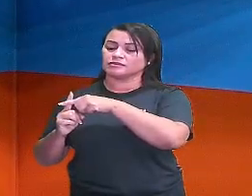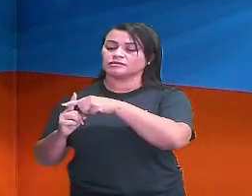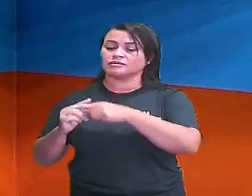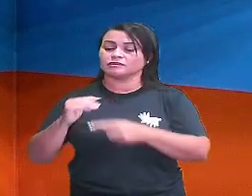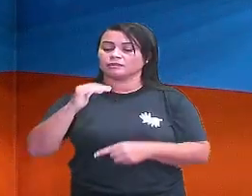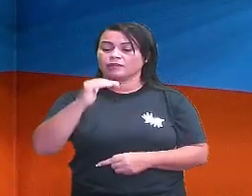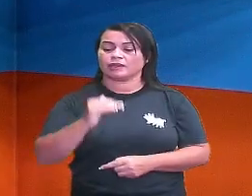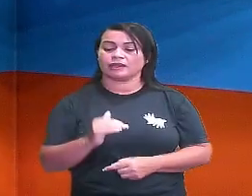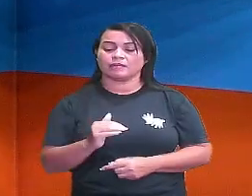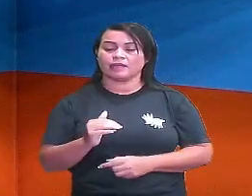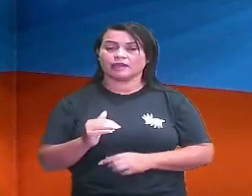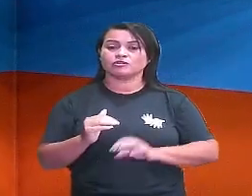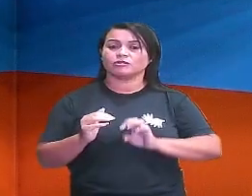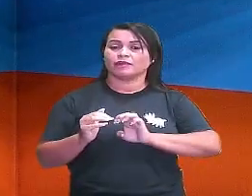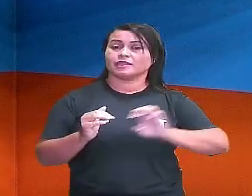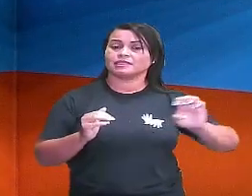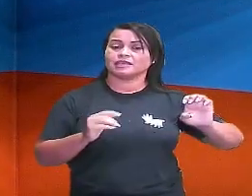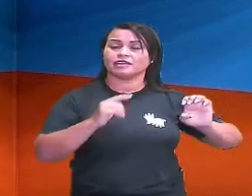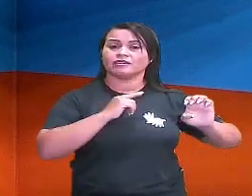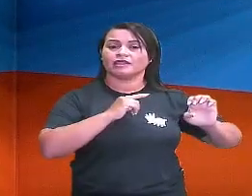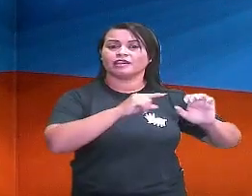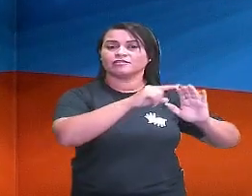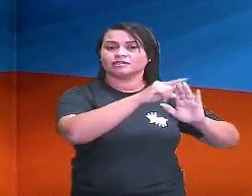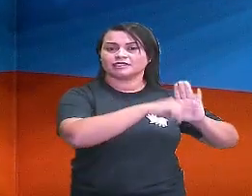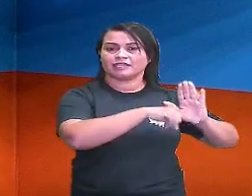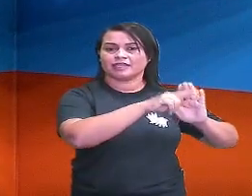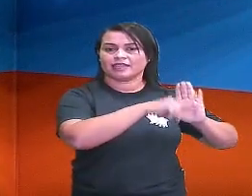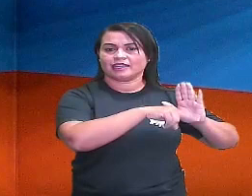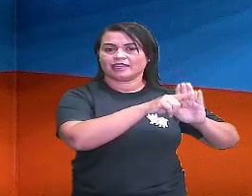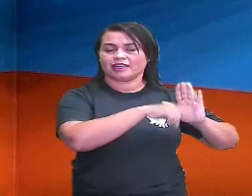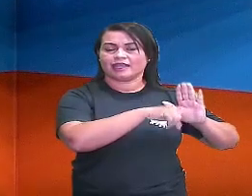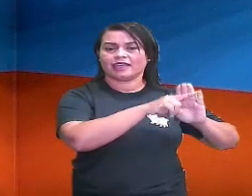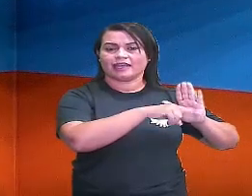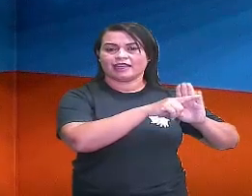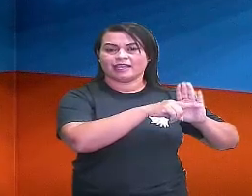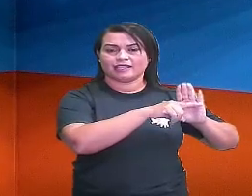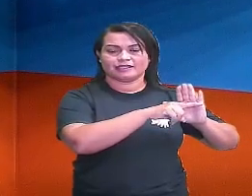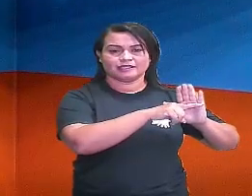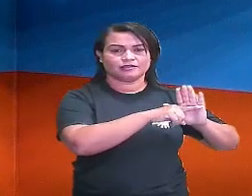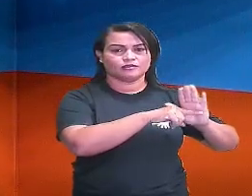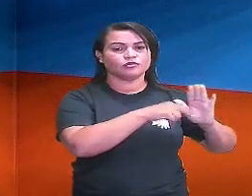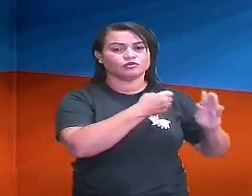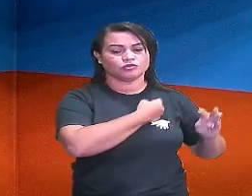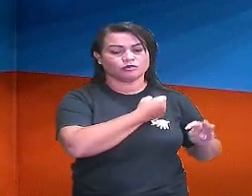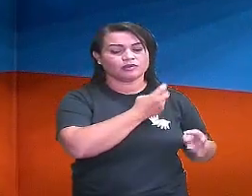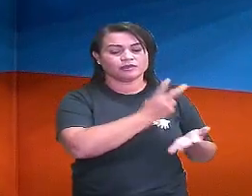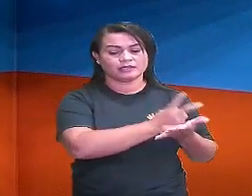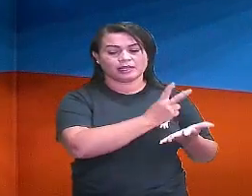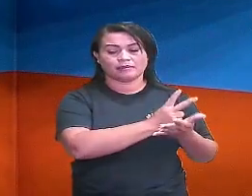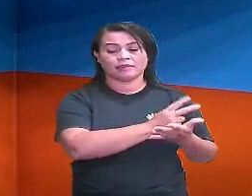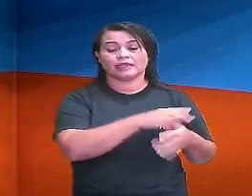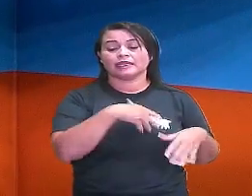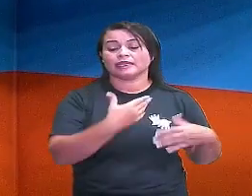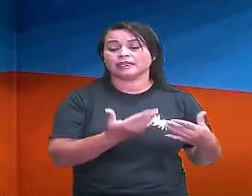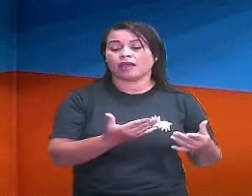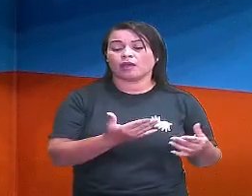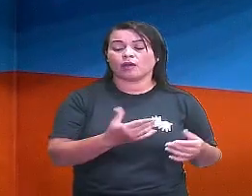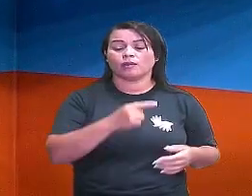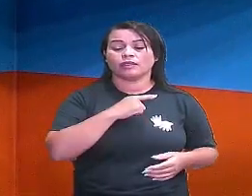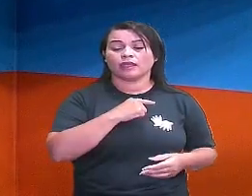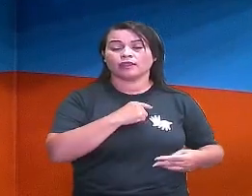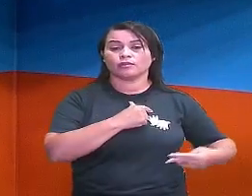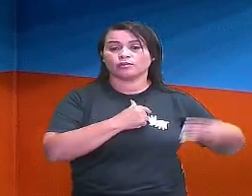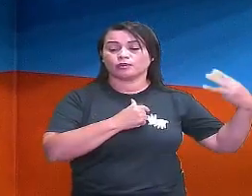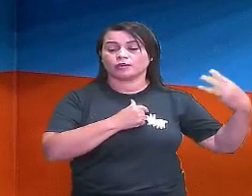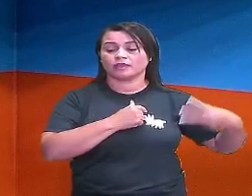Para baixo e para a esquerda, eu terei números sempre negativos, ok? Então, no terceiro quadrante,